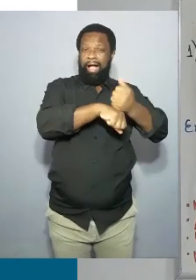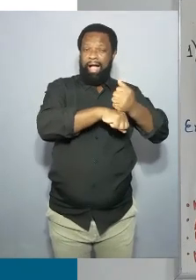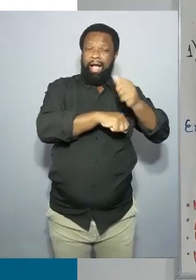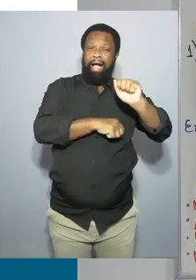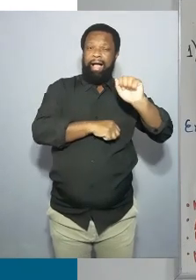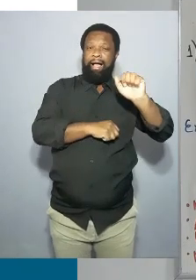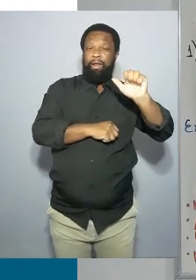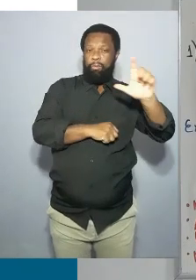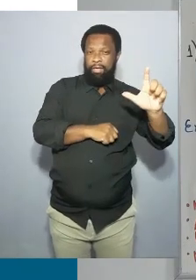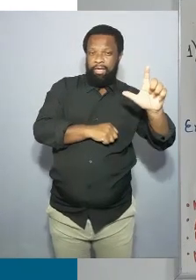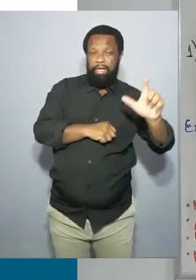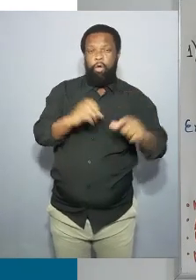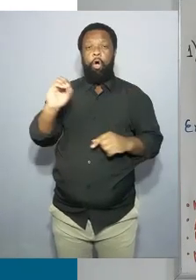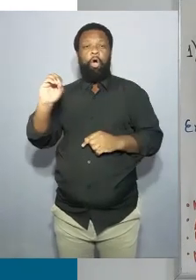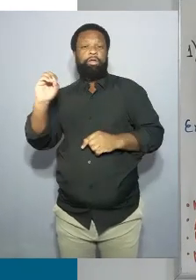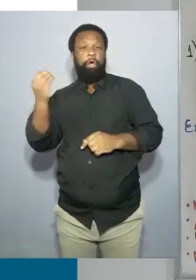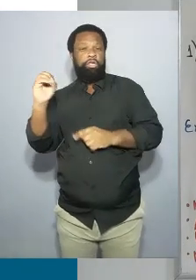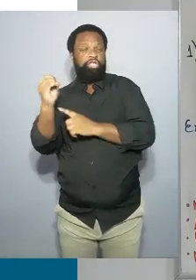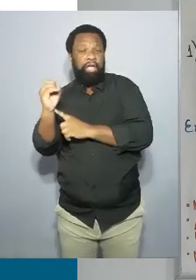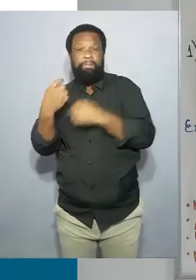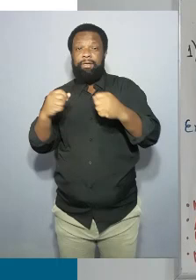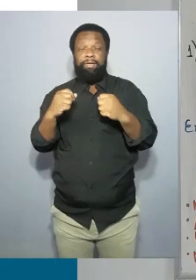oxigênio que respeite